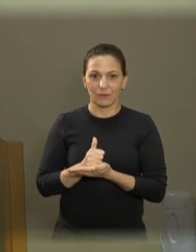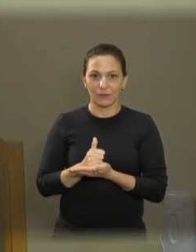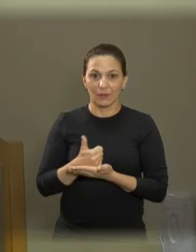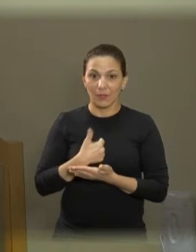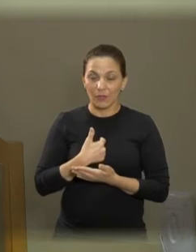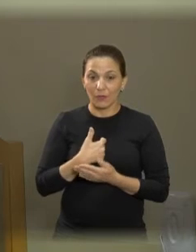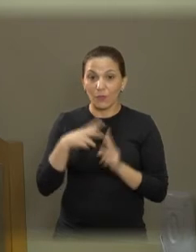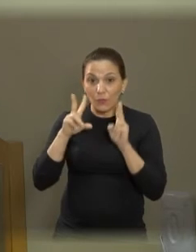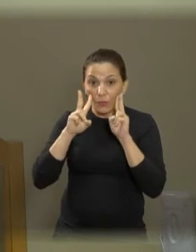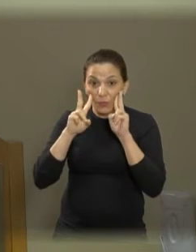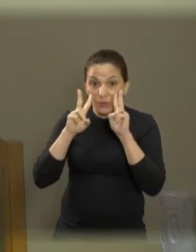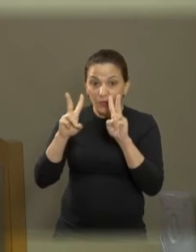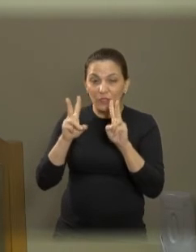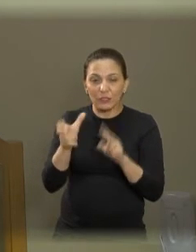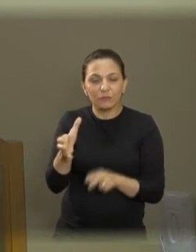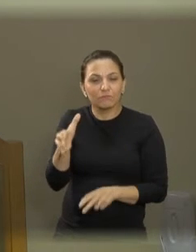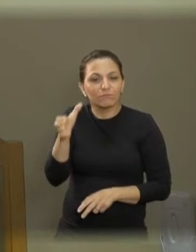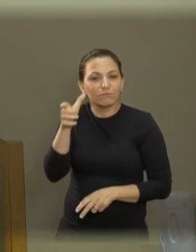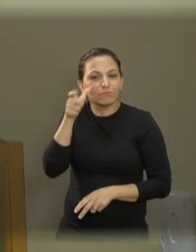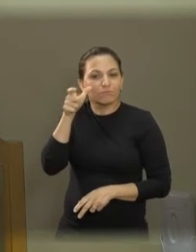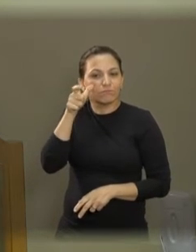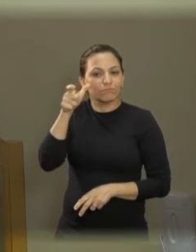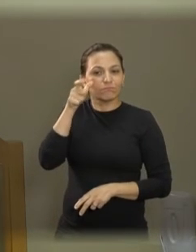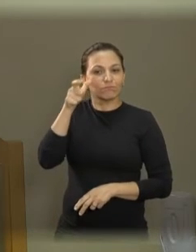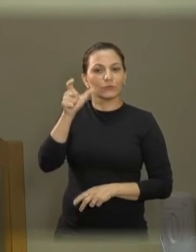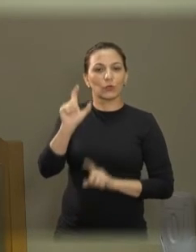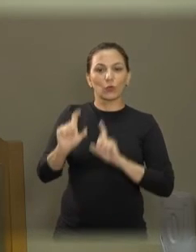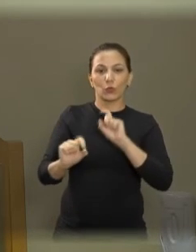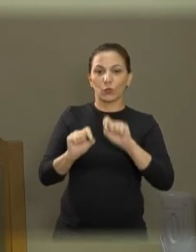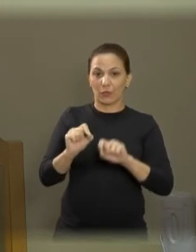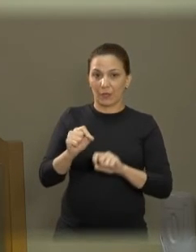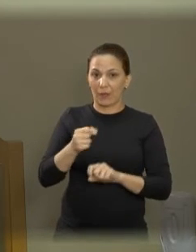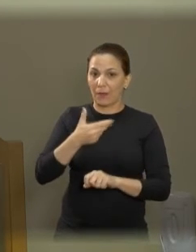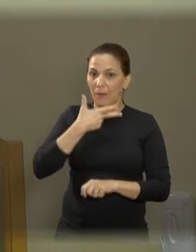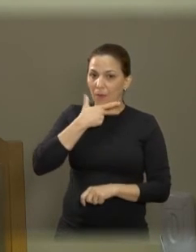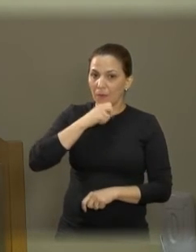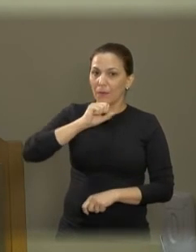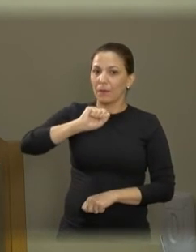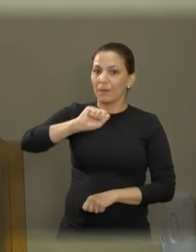O que eu enxergo assim de interessante em tudo isso é porque meu pai